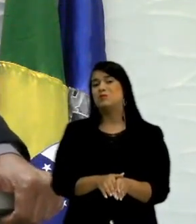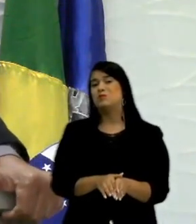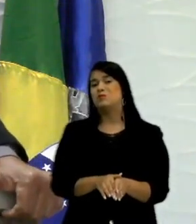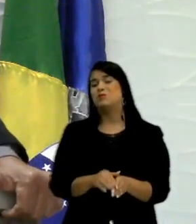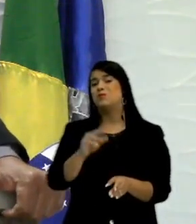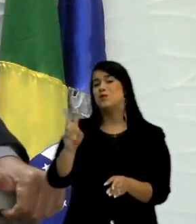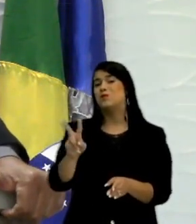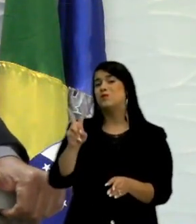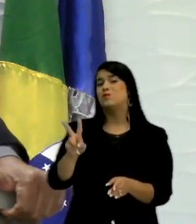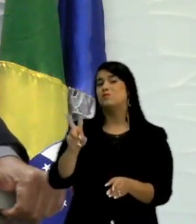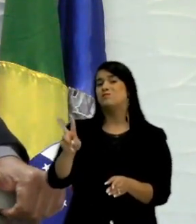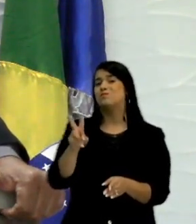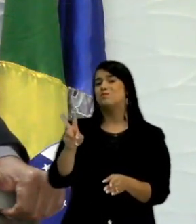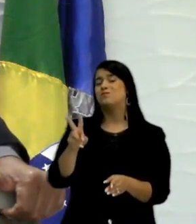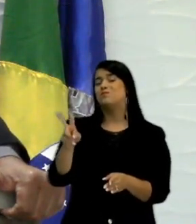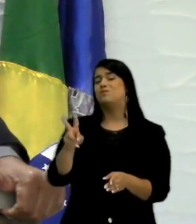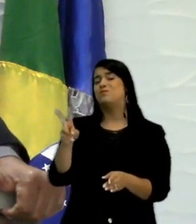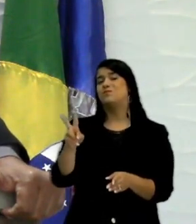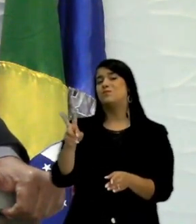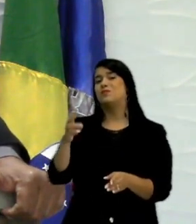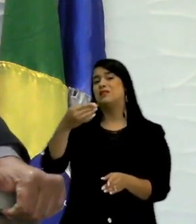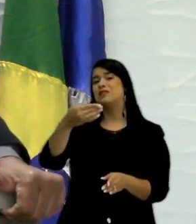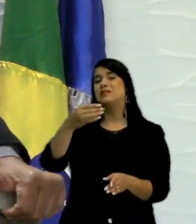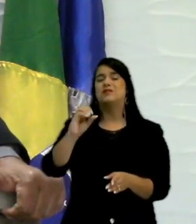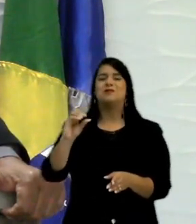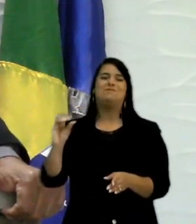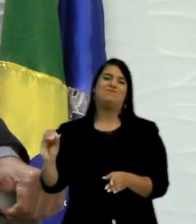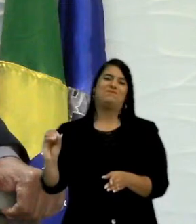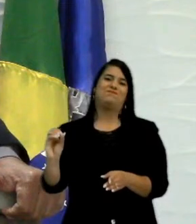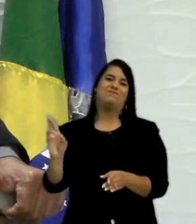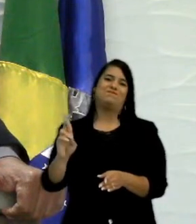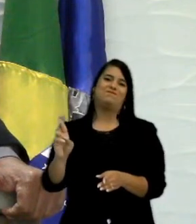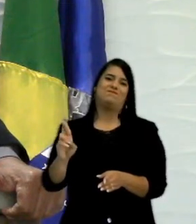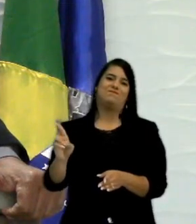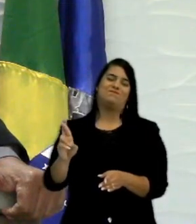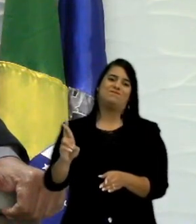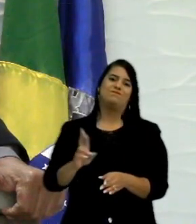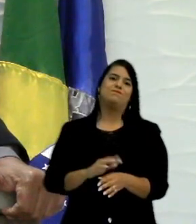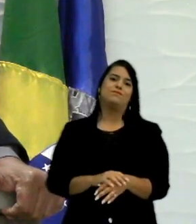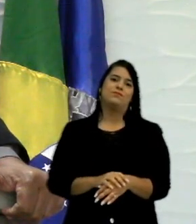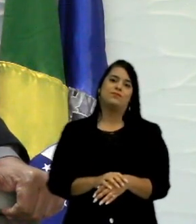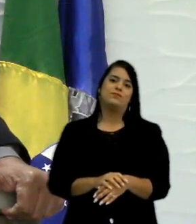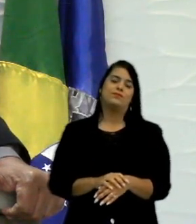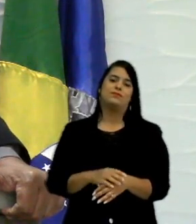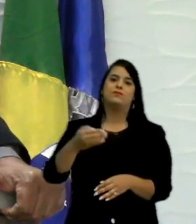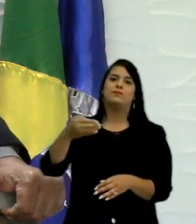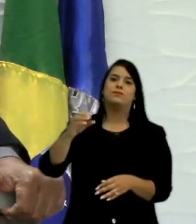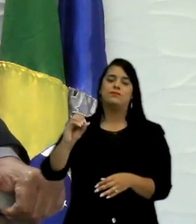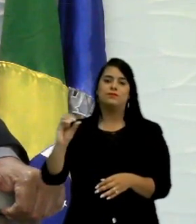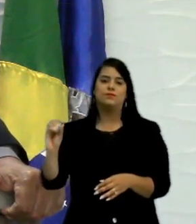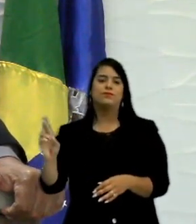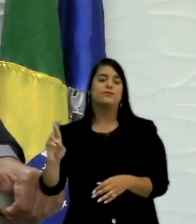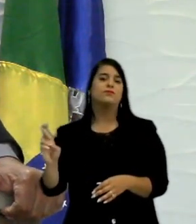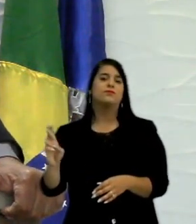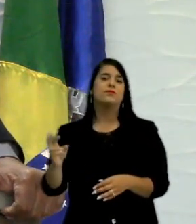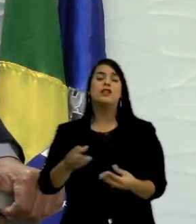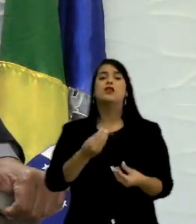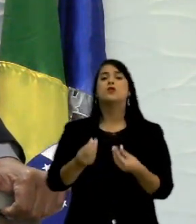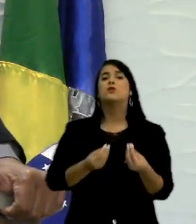Junho, é R$400, bicho. É R$400 uma consulta dessa. Como